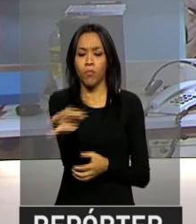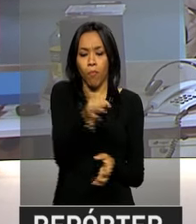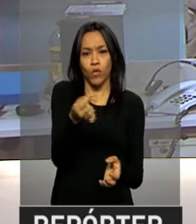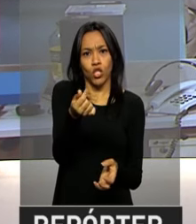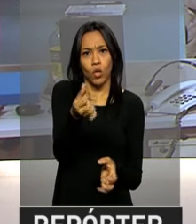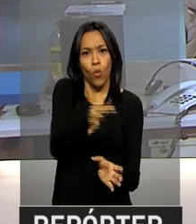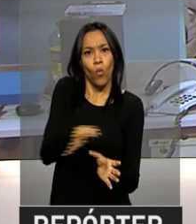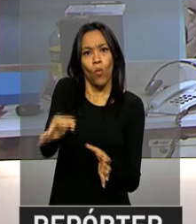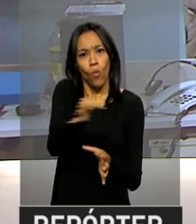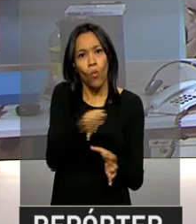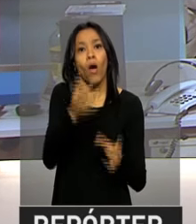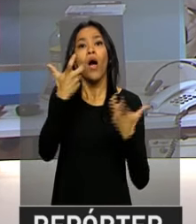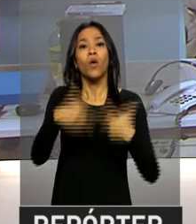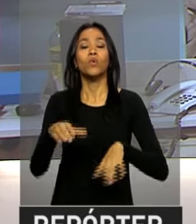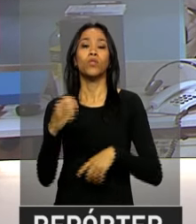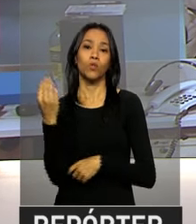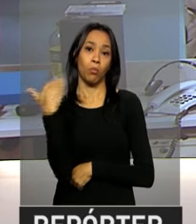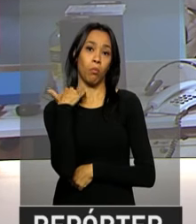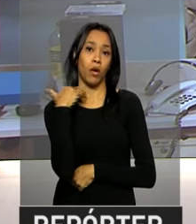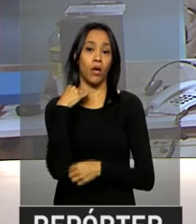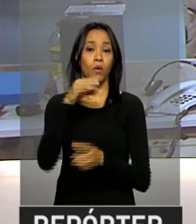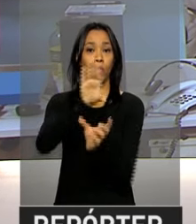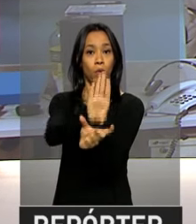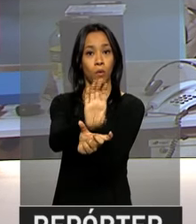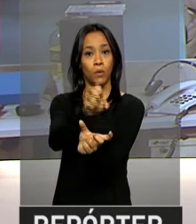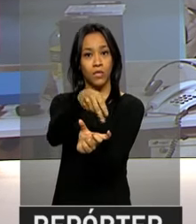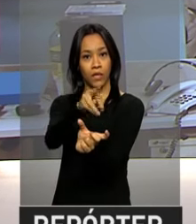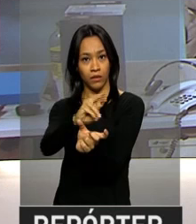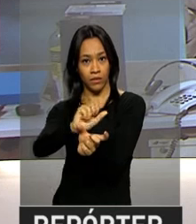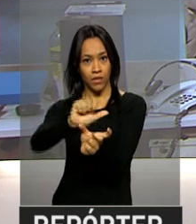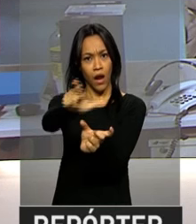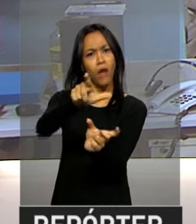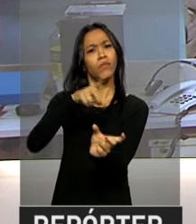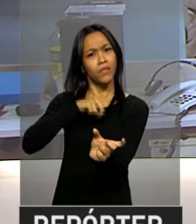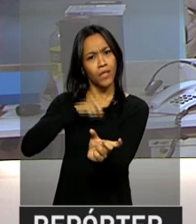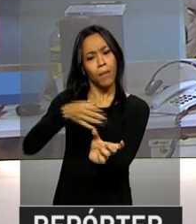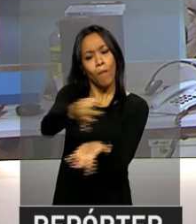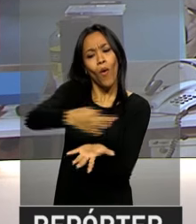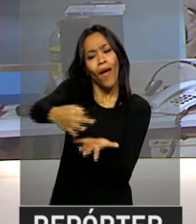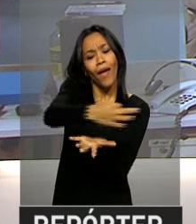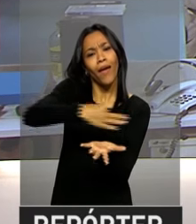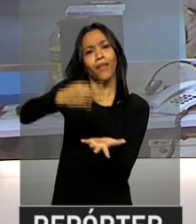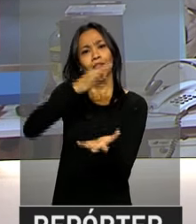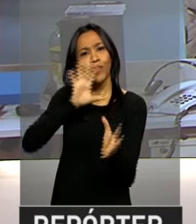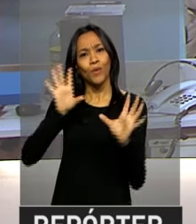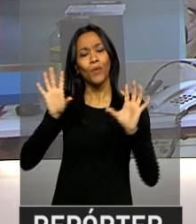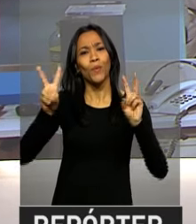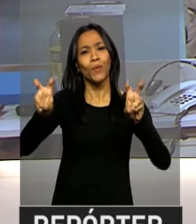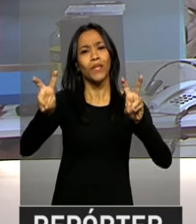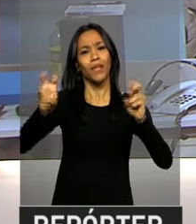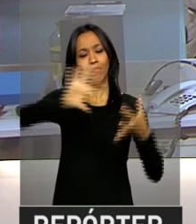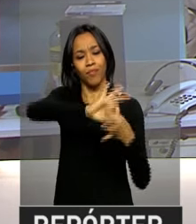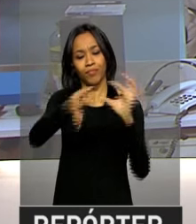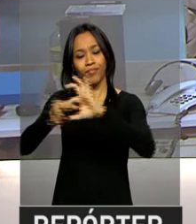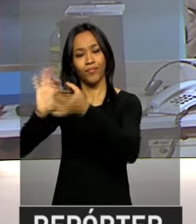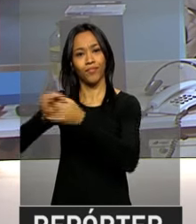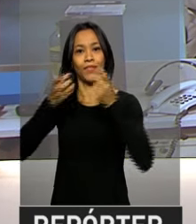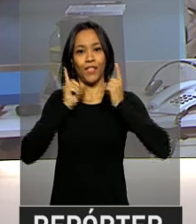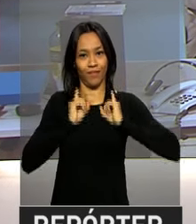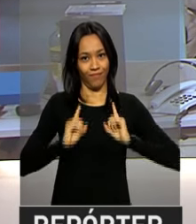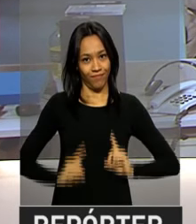Central está com exposição de moedas comemorativas dos Jogos Olímpicos e paralímpicos Rio